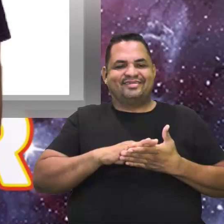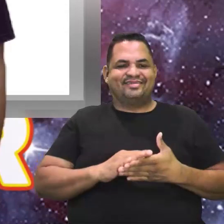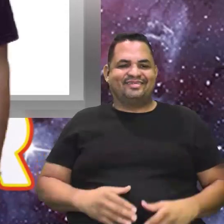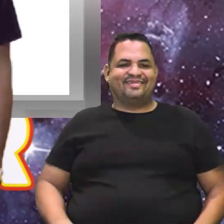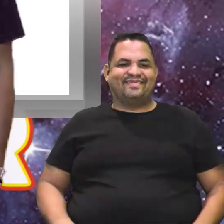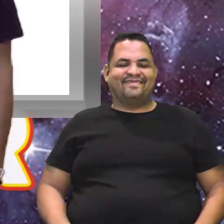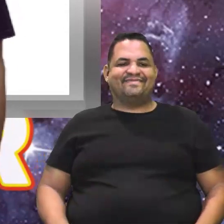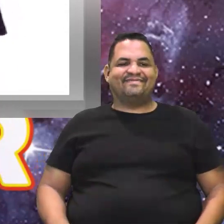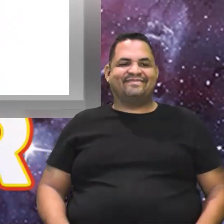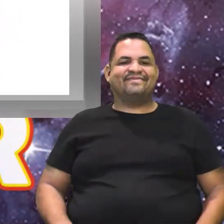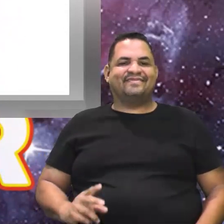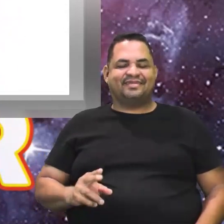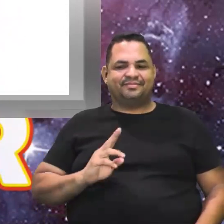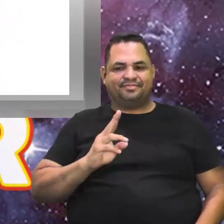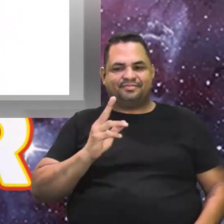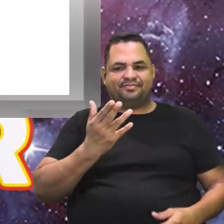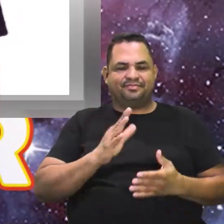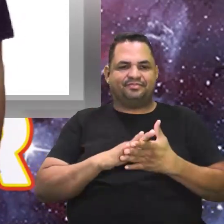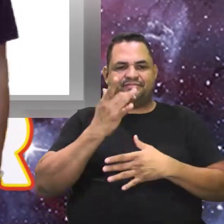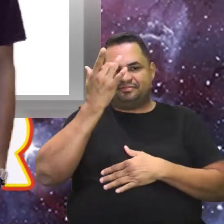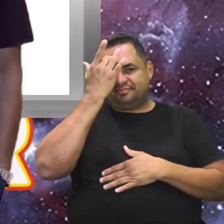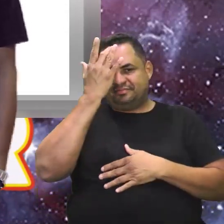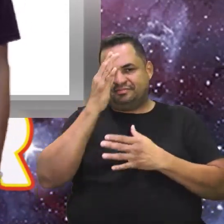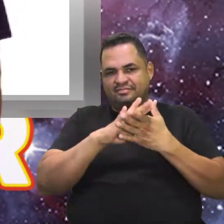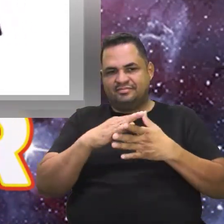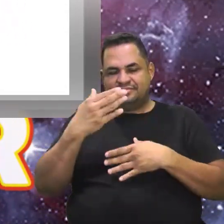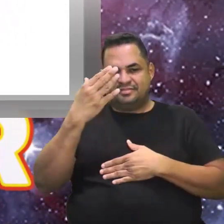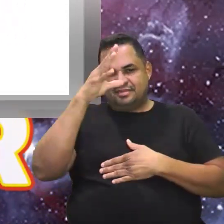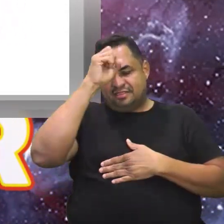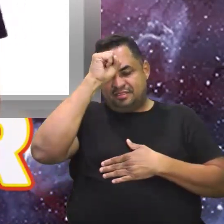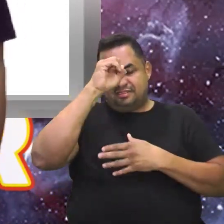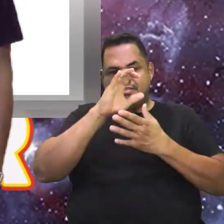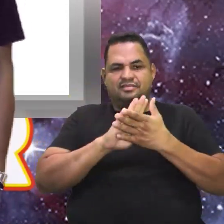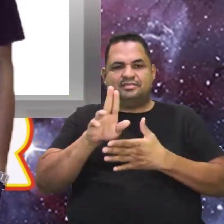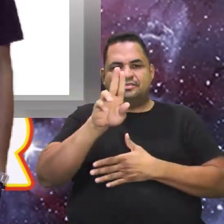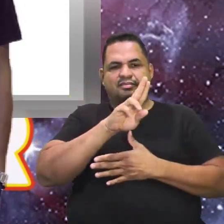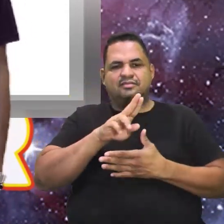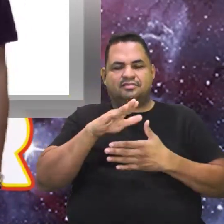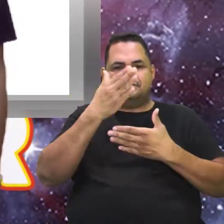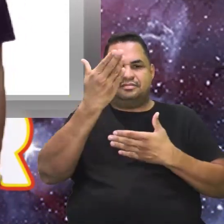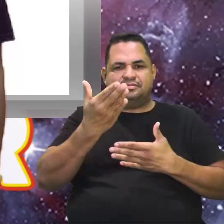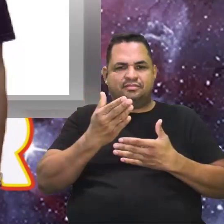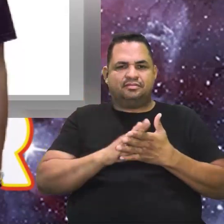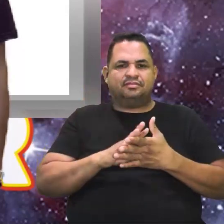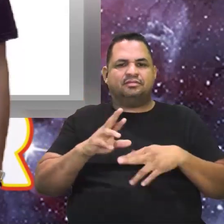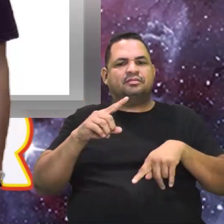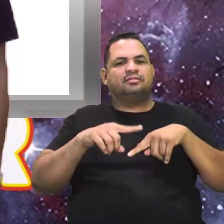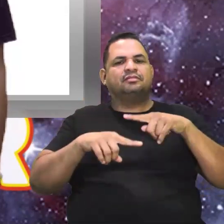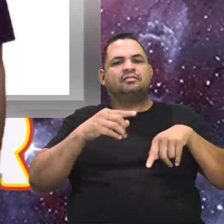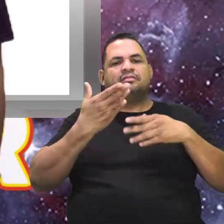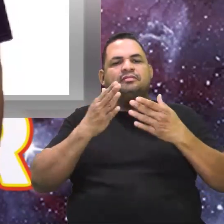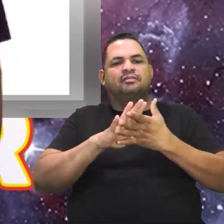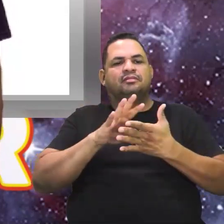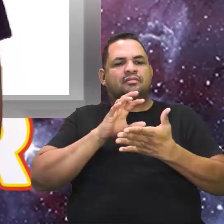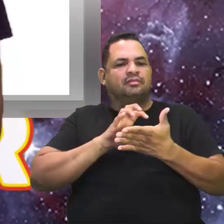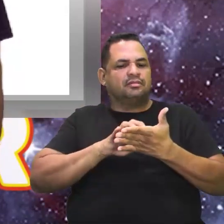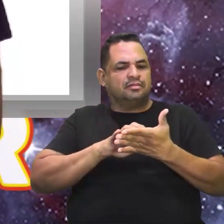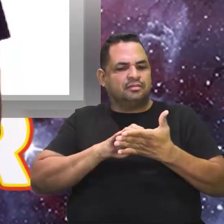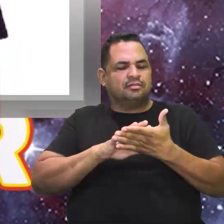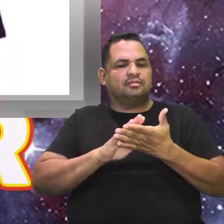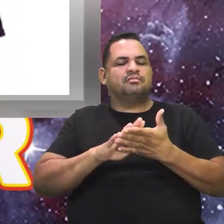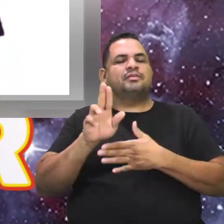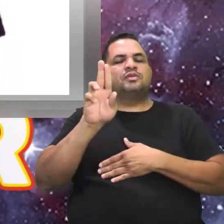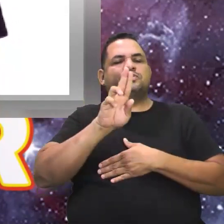aí pronto. E assim vai ficando mais fácil aí na sua memória. Então use e abuse, né, desses recursos. A calculadora é para